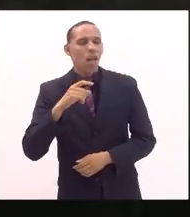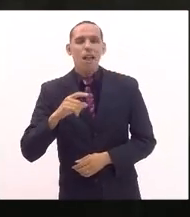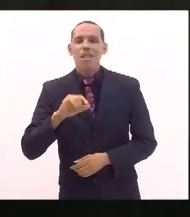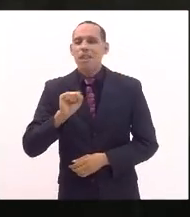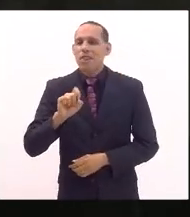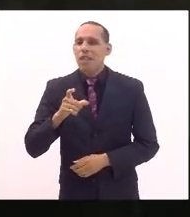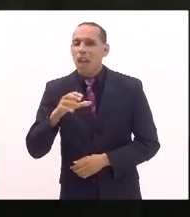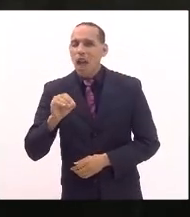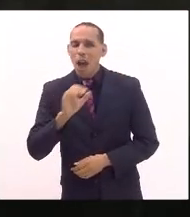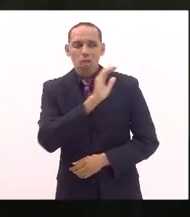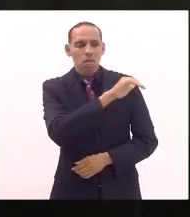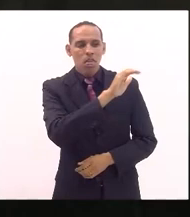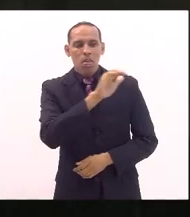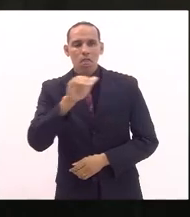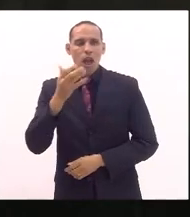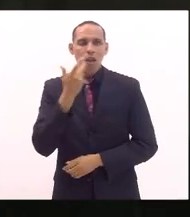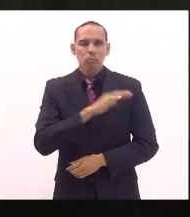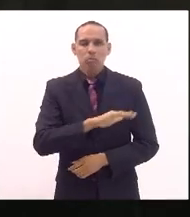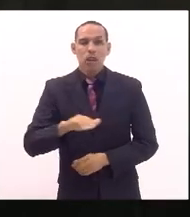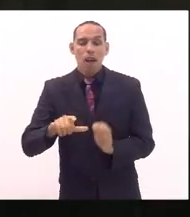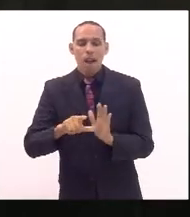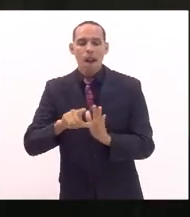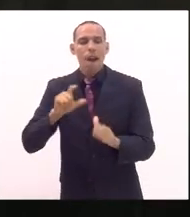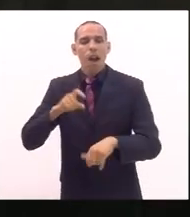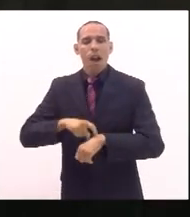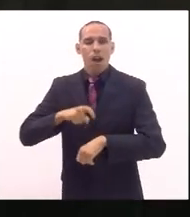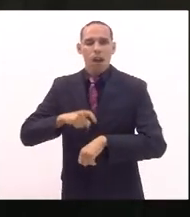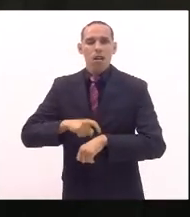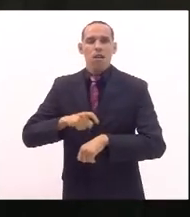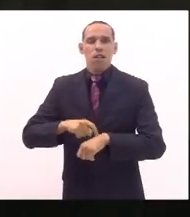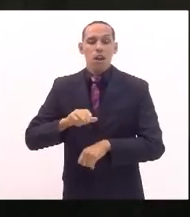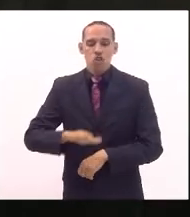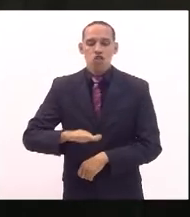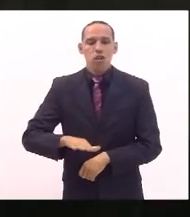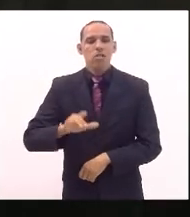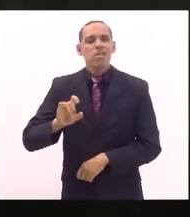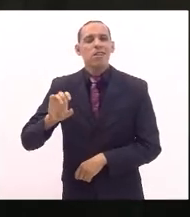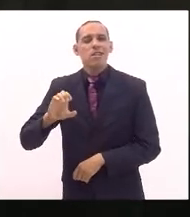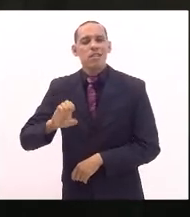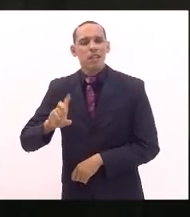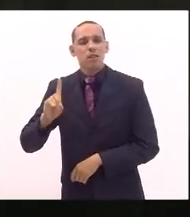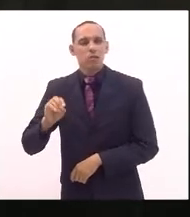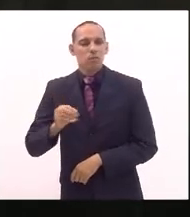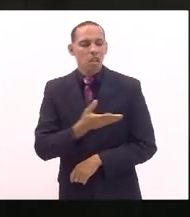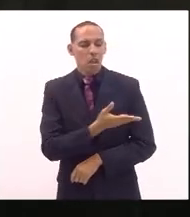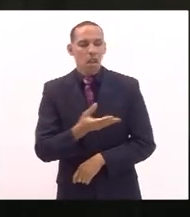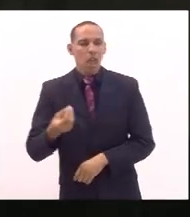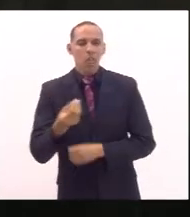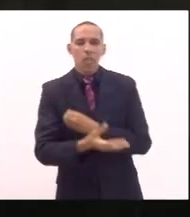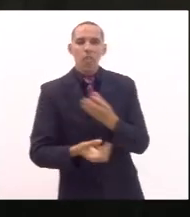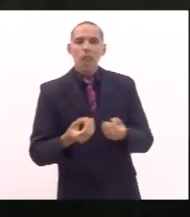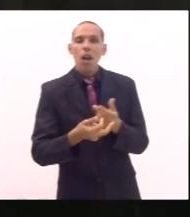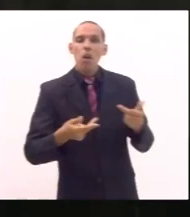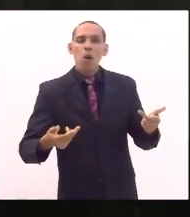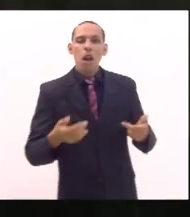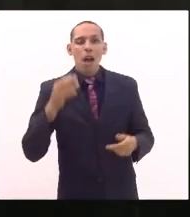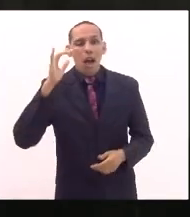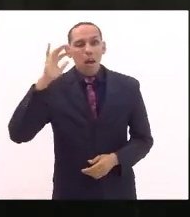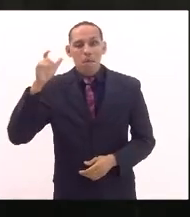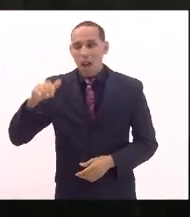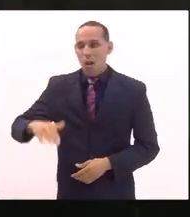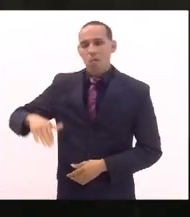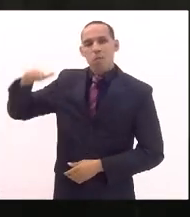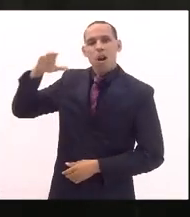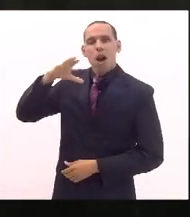e levar para aqueles que serão o nosso futuro aquilo que eles pensam da